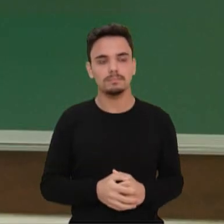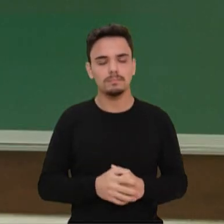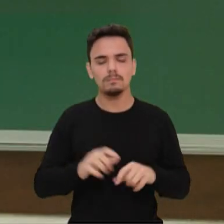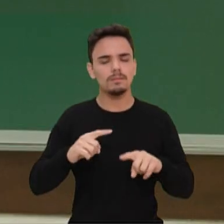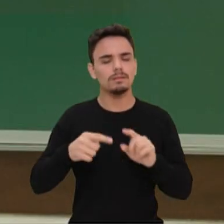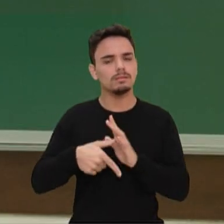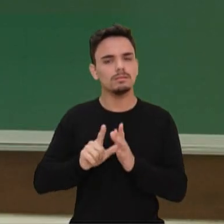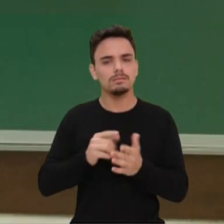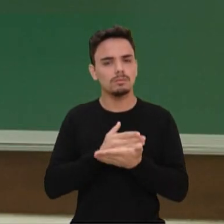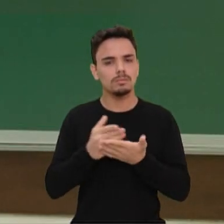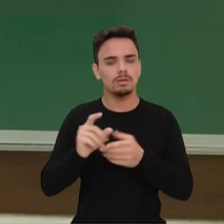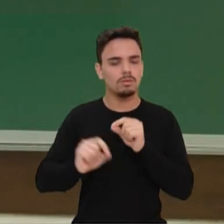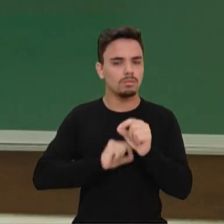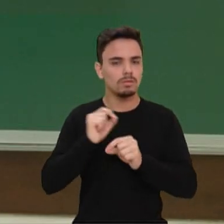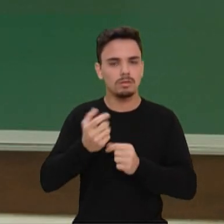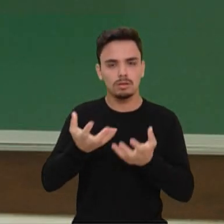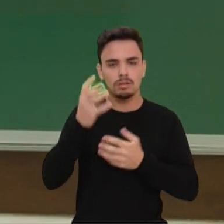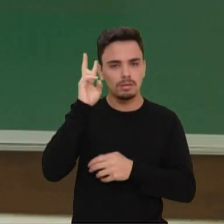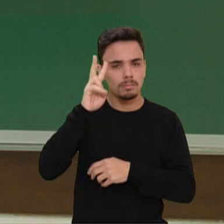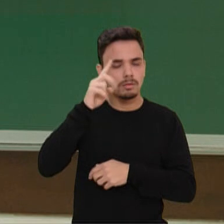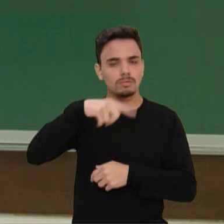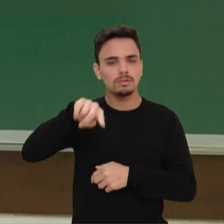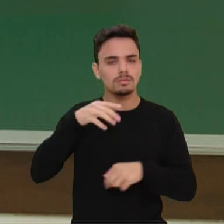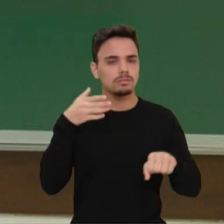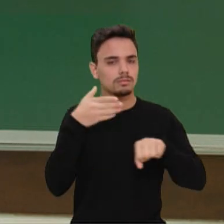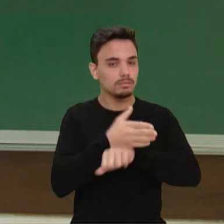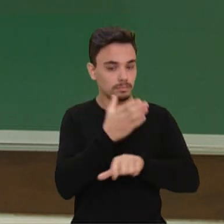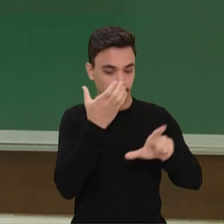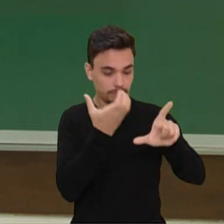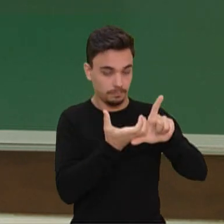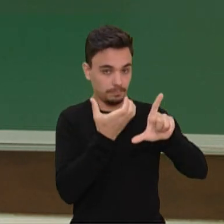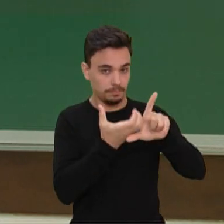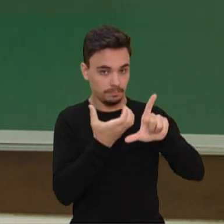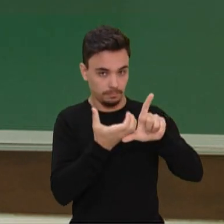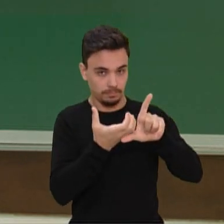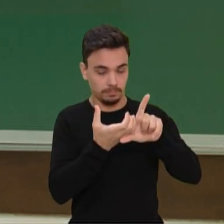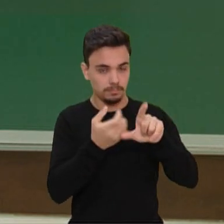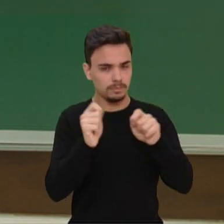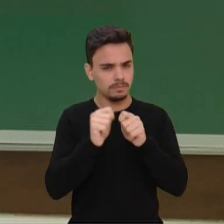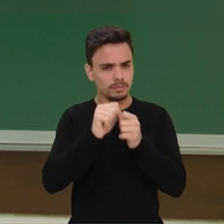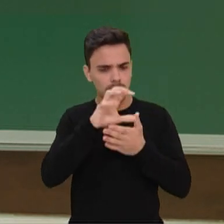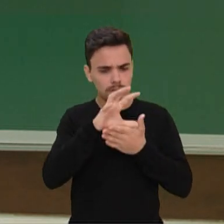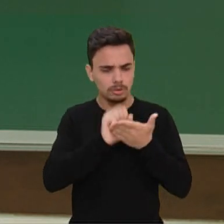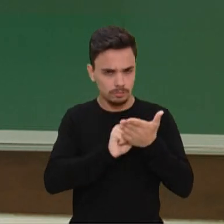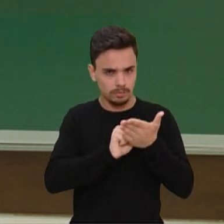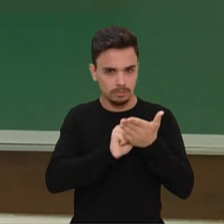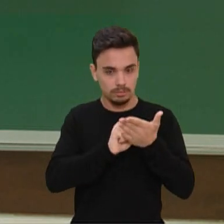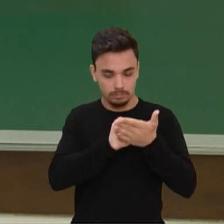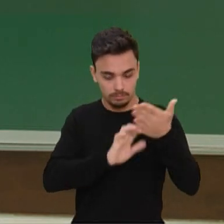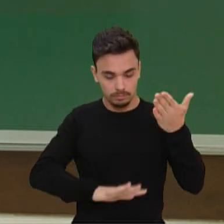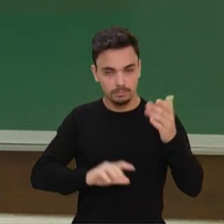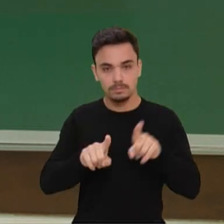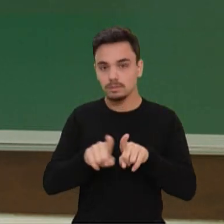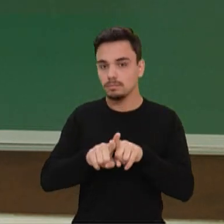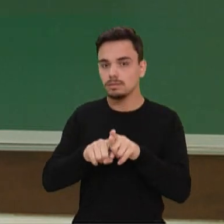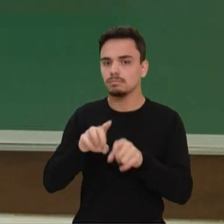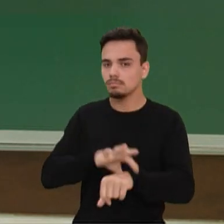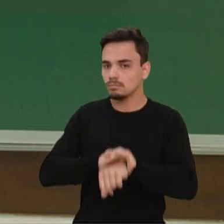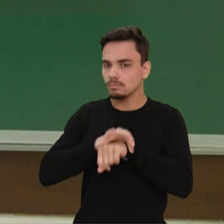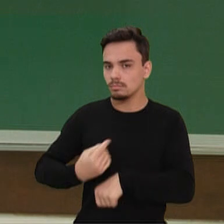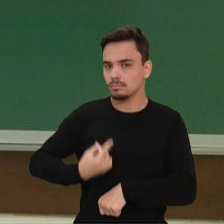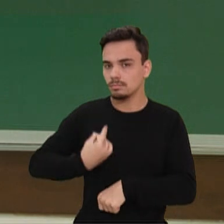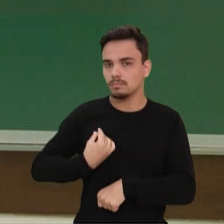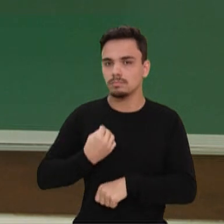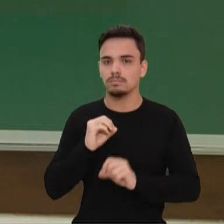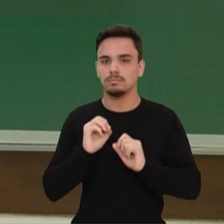de começarmos, quero lembrá-los de acessarem o Google Classroom para realizar a atividade e assim garantir a presença.